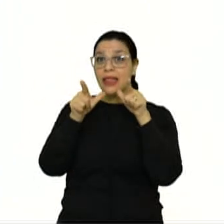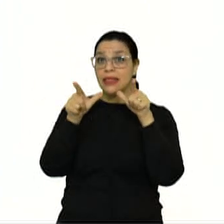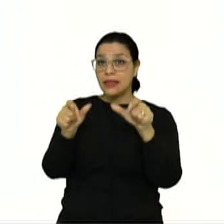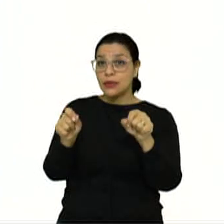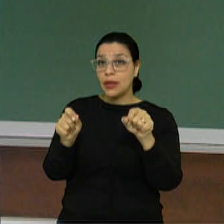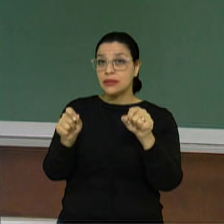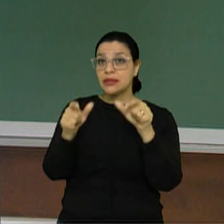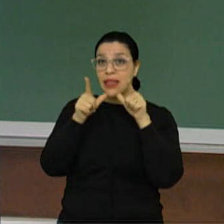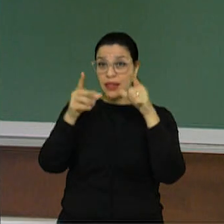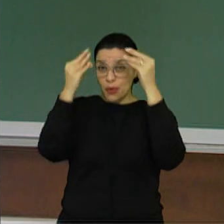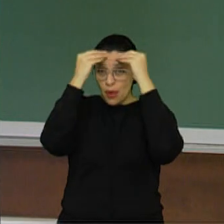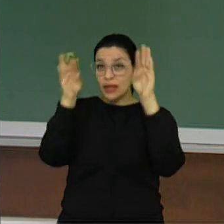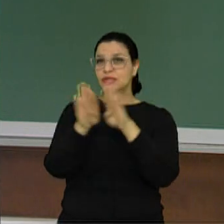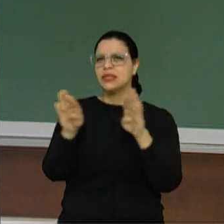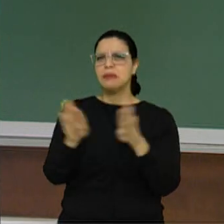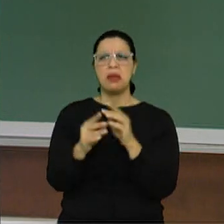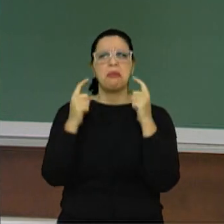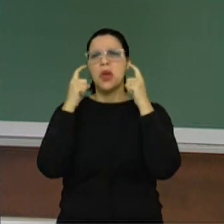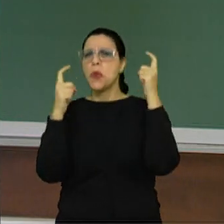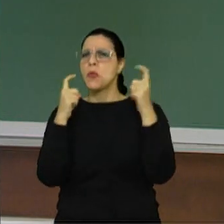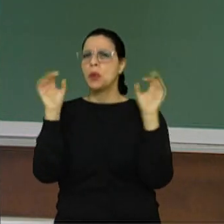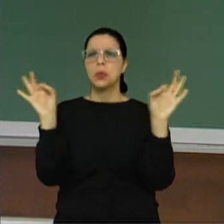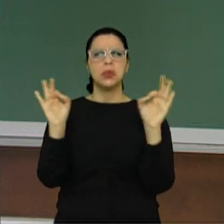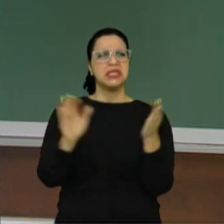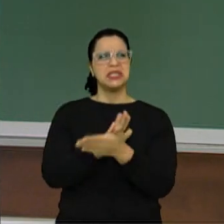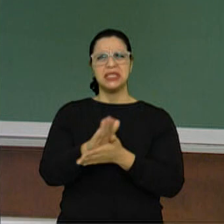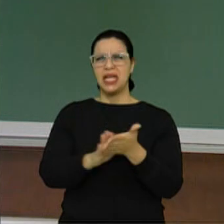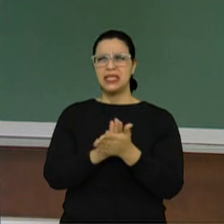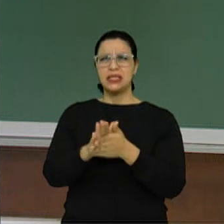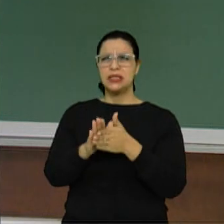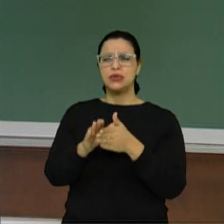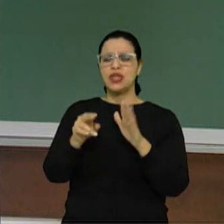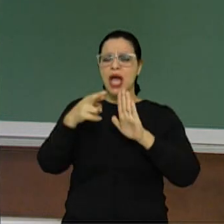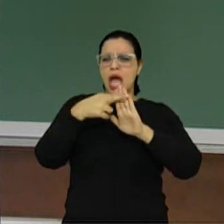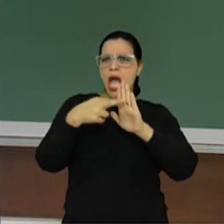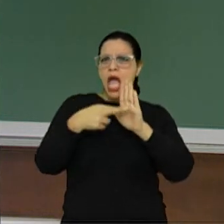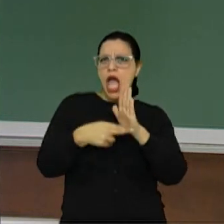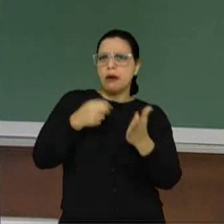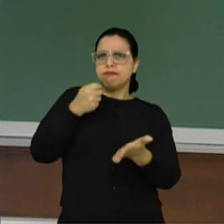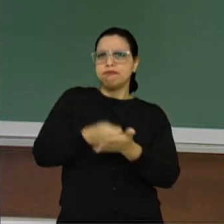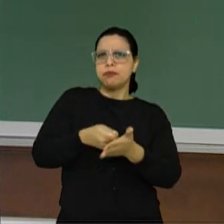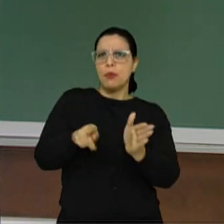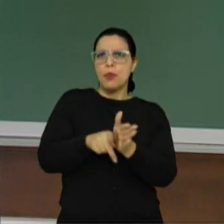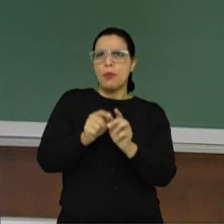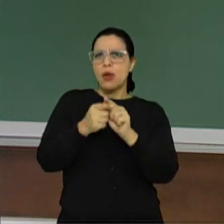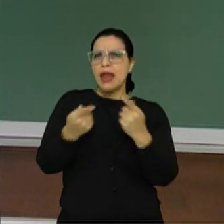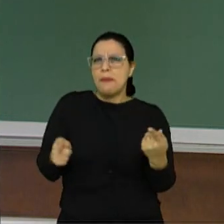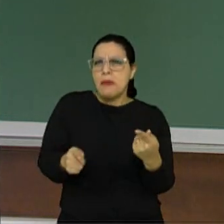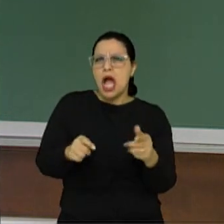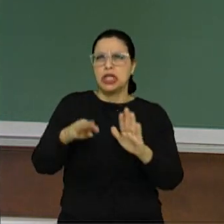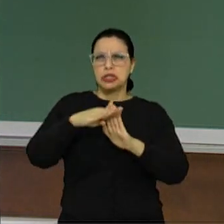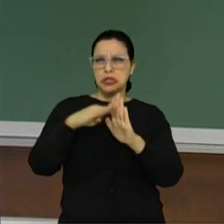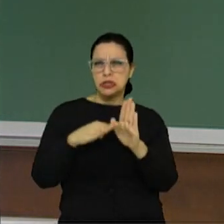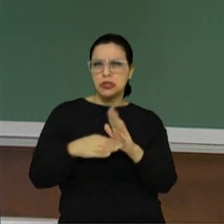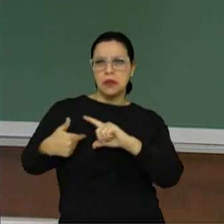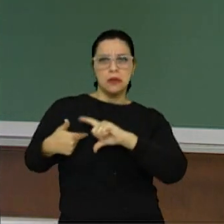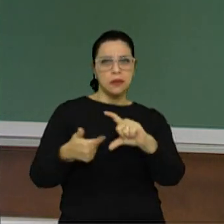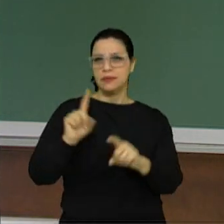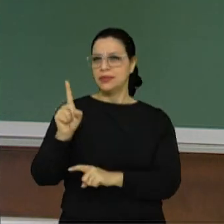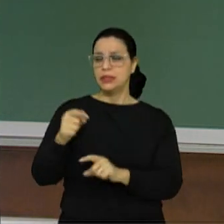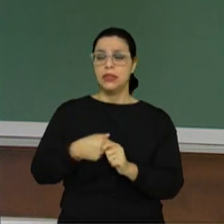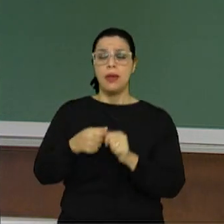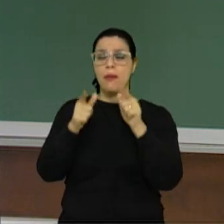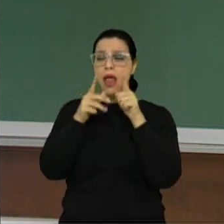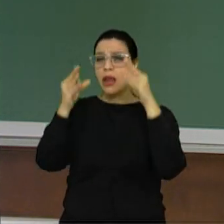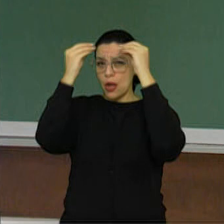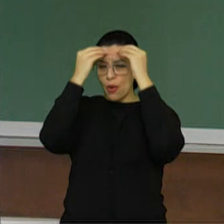uma linguagem um pouco mais despreocupada, né? Não tinha tanto um rigor formal como até então nós havíamos